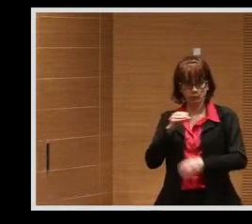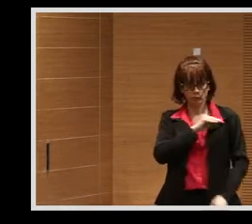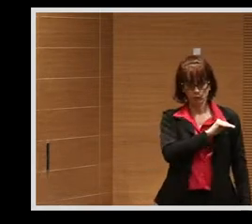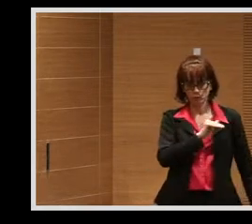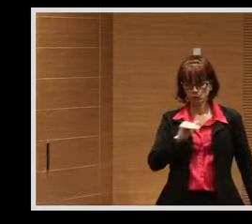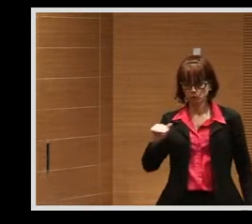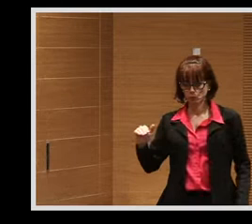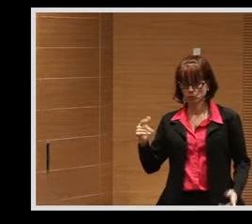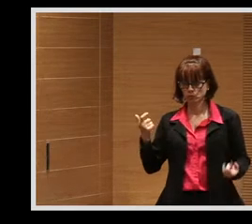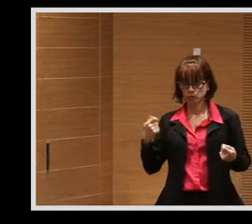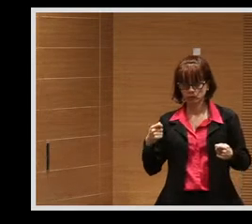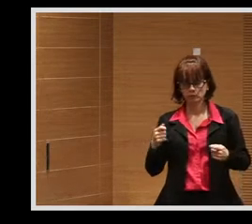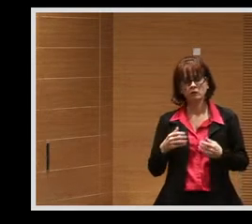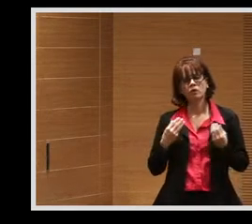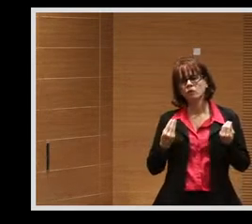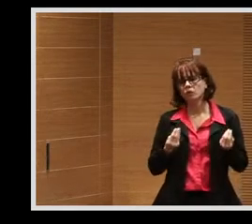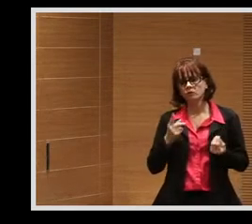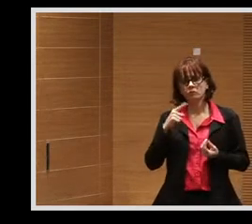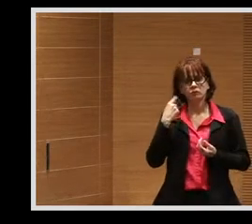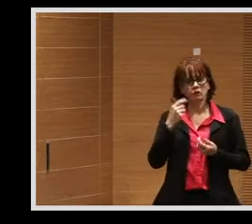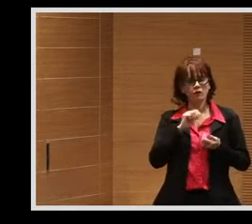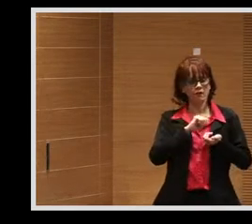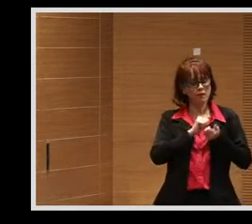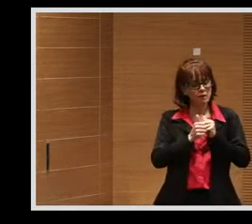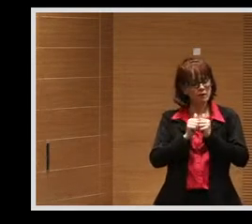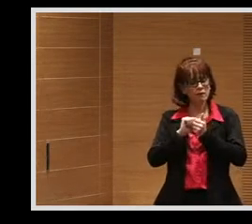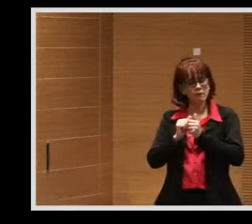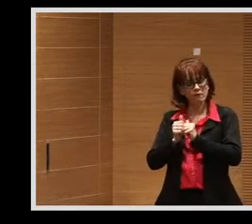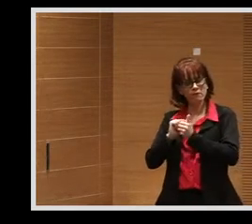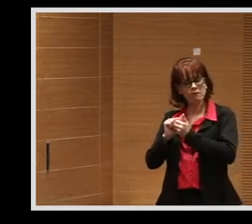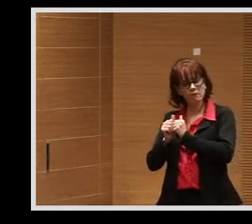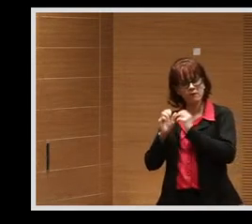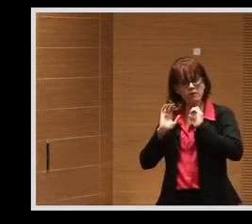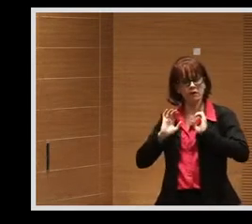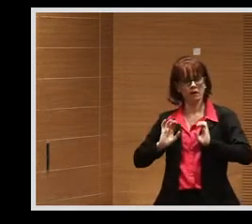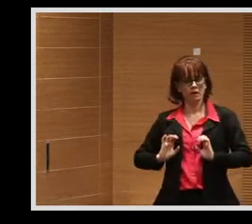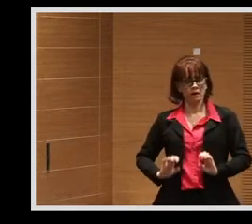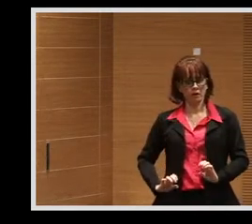foi reinventando e transversalizando essa ética?